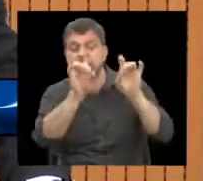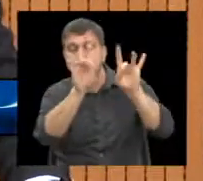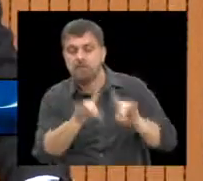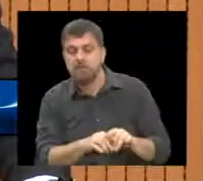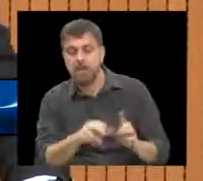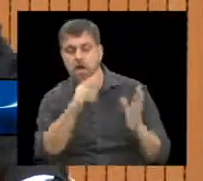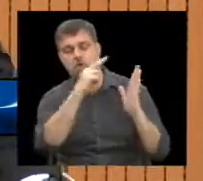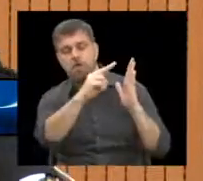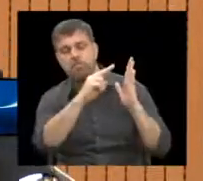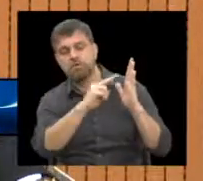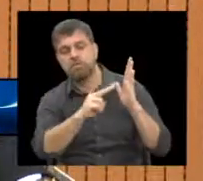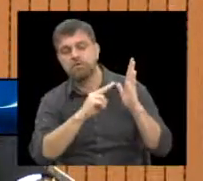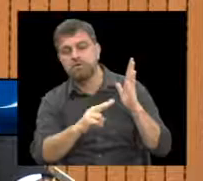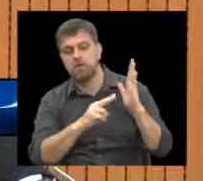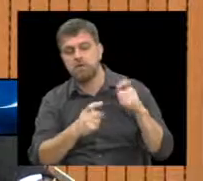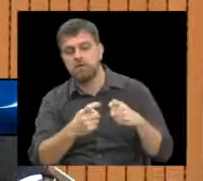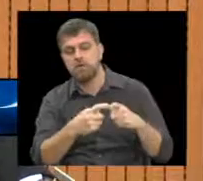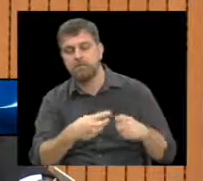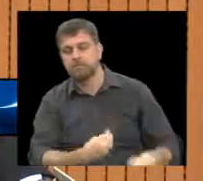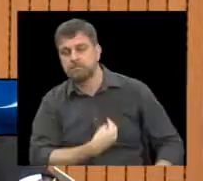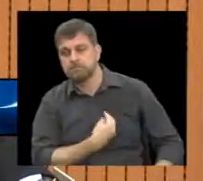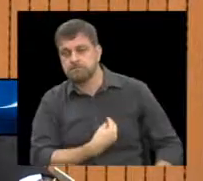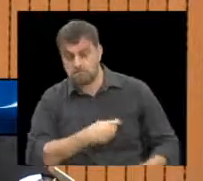tá ali ele tem que ser atendido por seu médico está na temporada